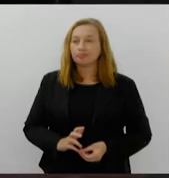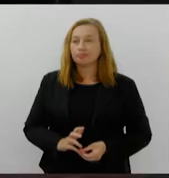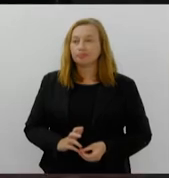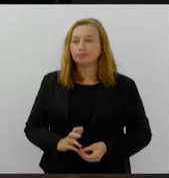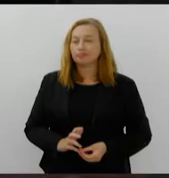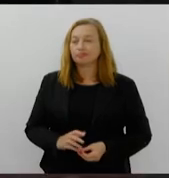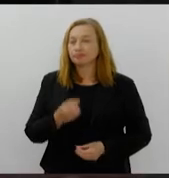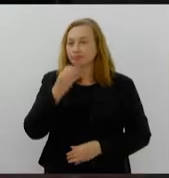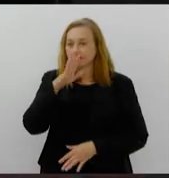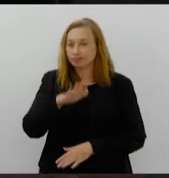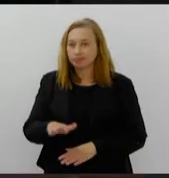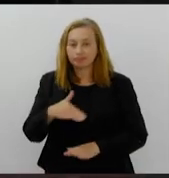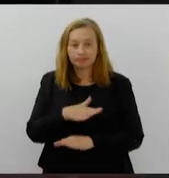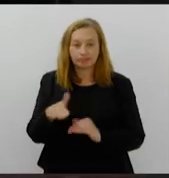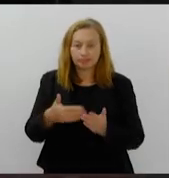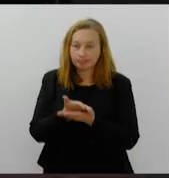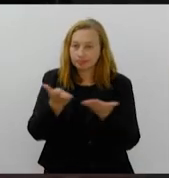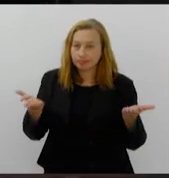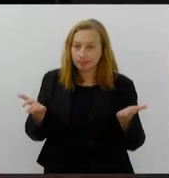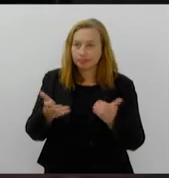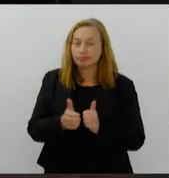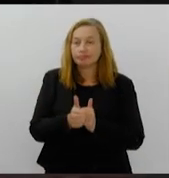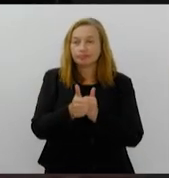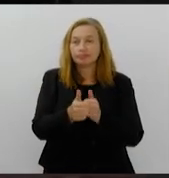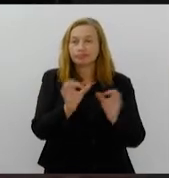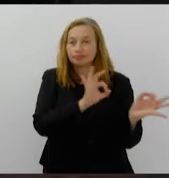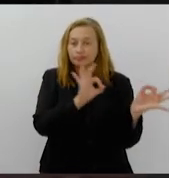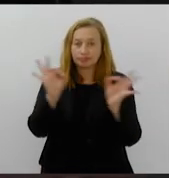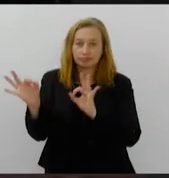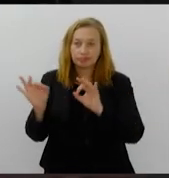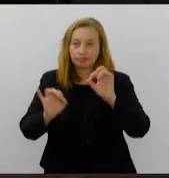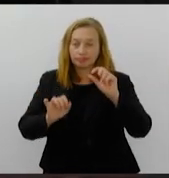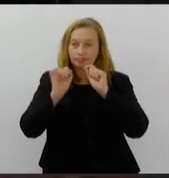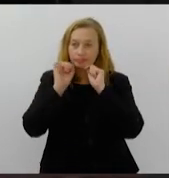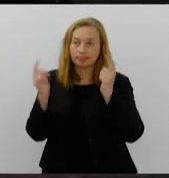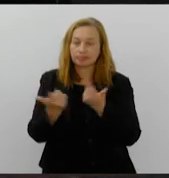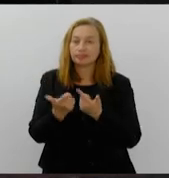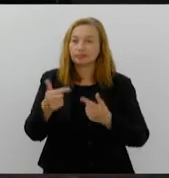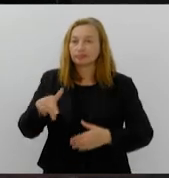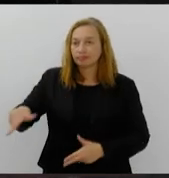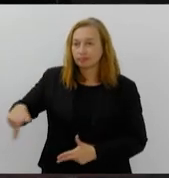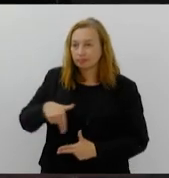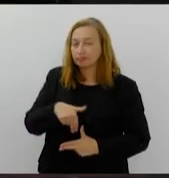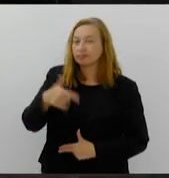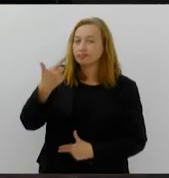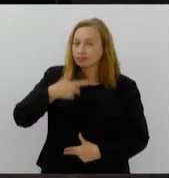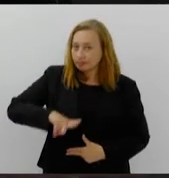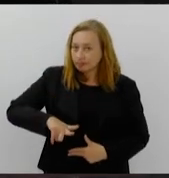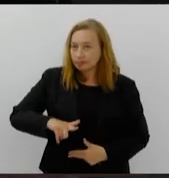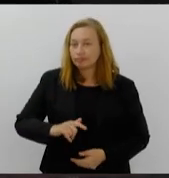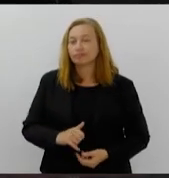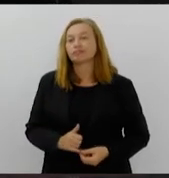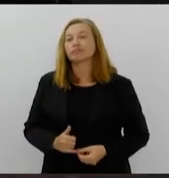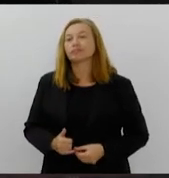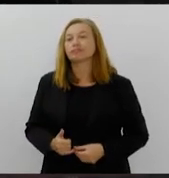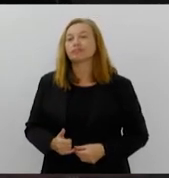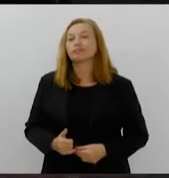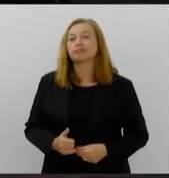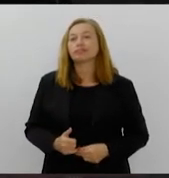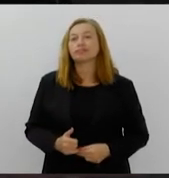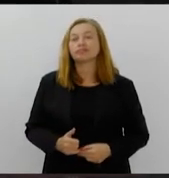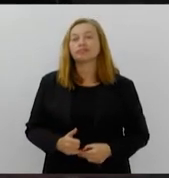Boa tarde a todos e todas que nos assistem pela TV Alerj. Eu venho à tribuna mais uma vez